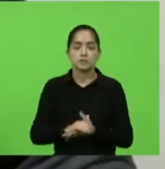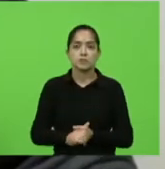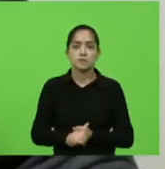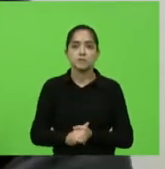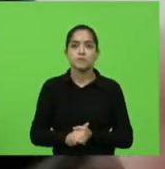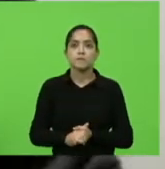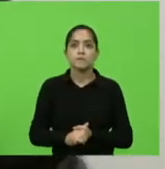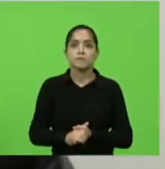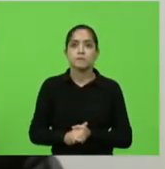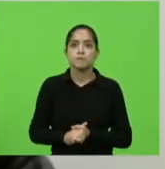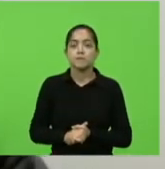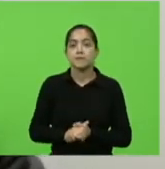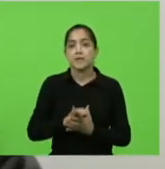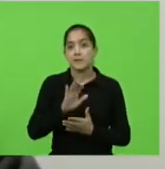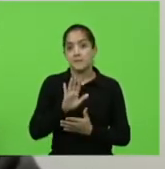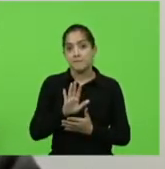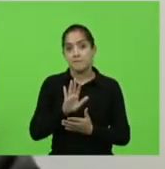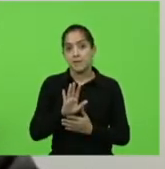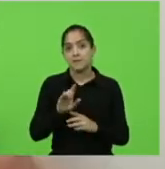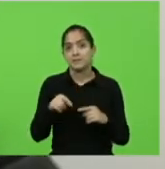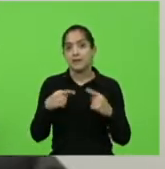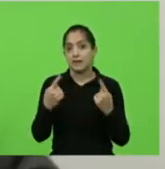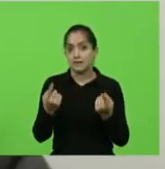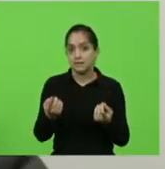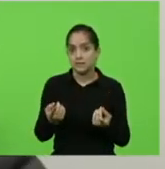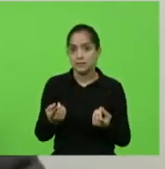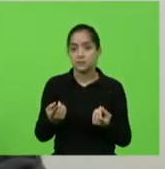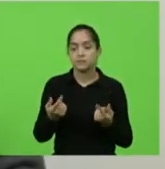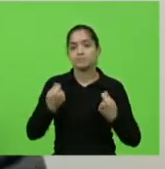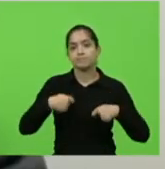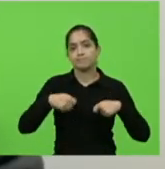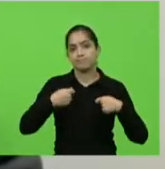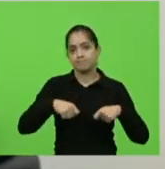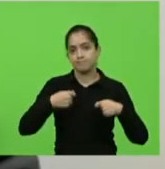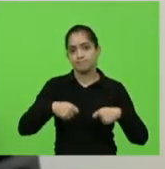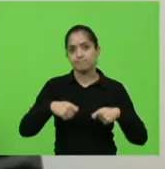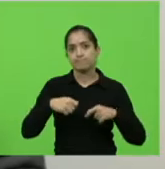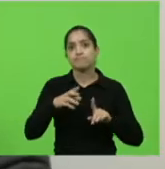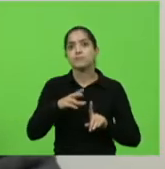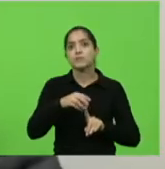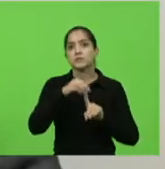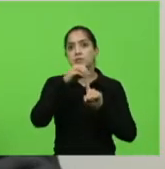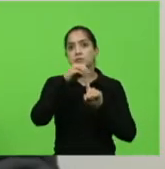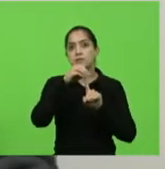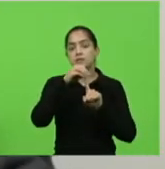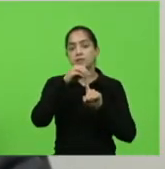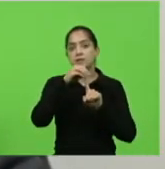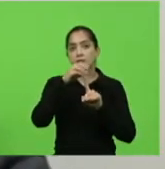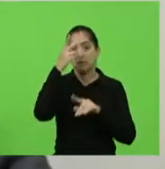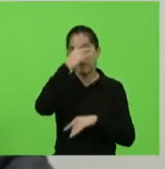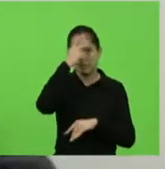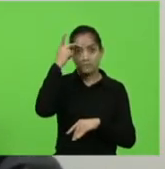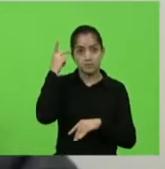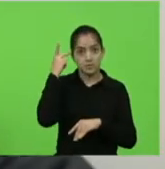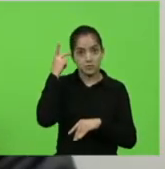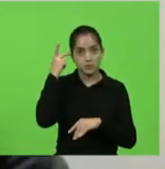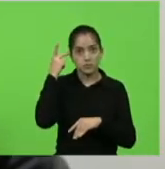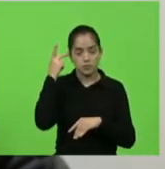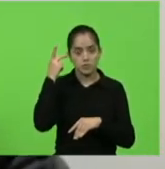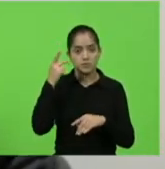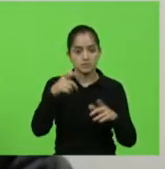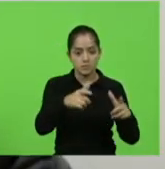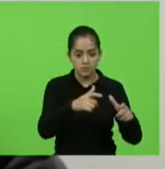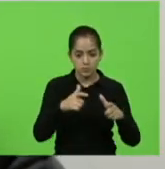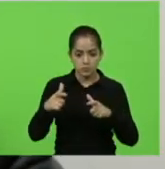legislação. Mas, para além disso, nós precisamos destacar que as pessoas que estão nestes